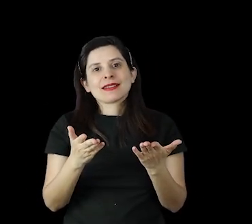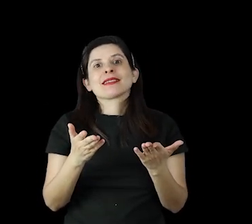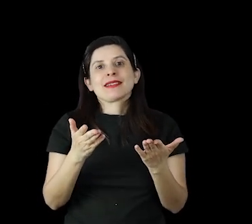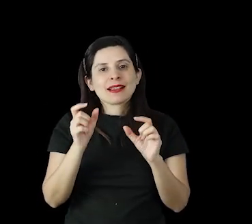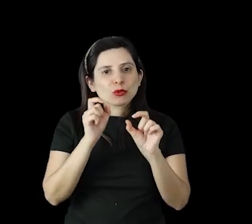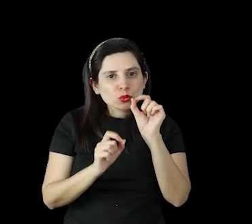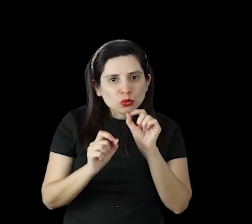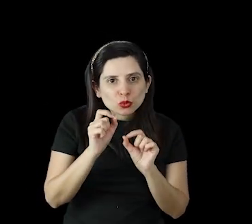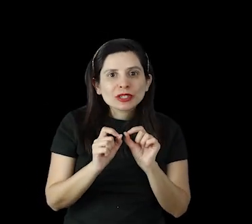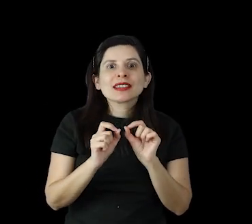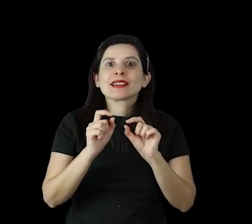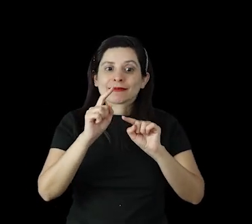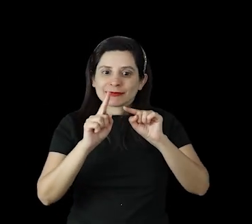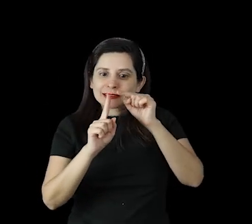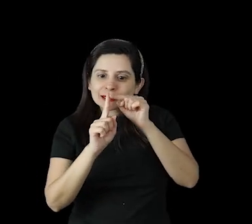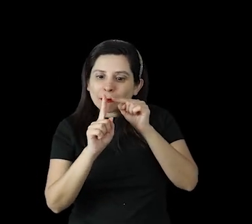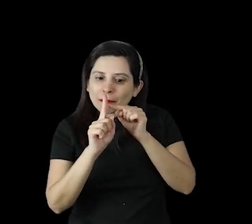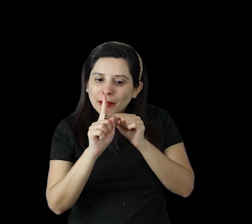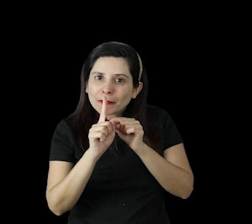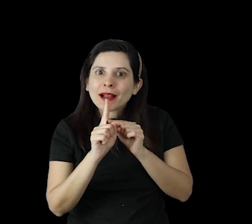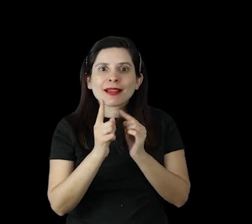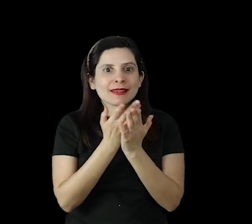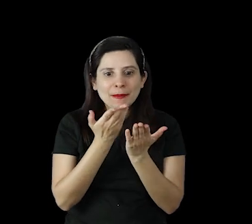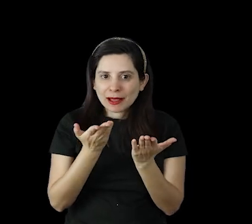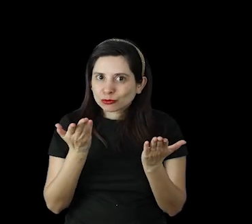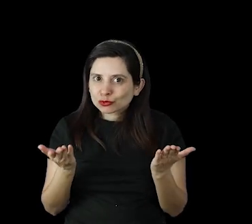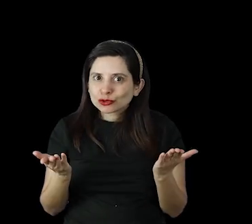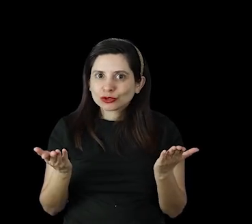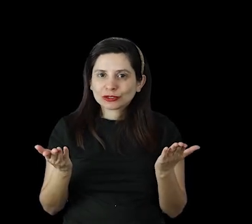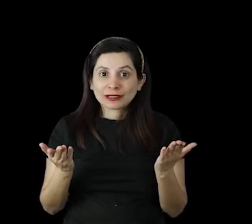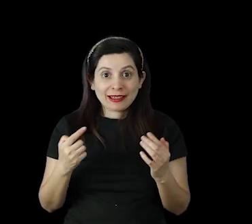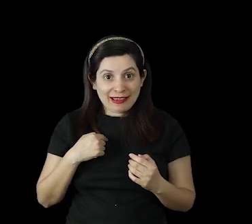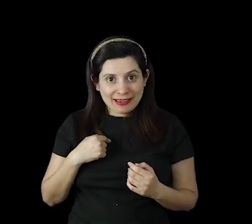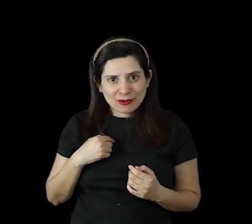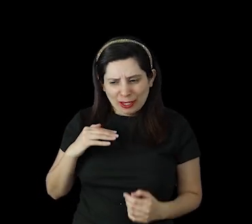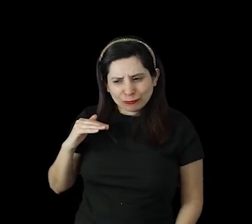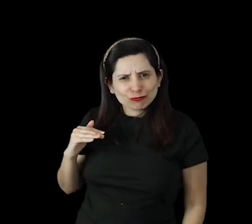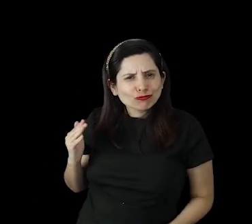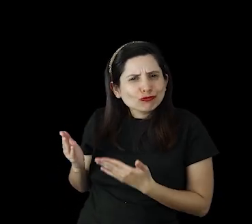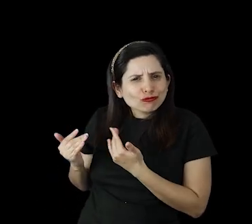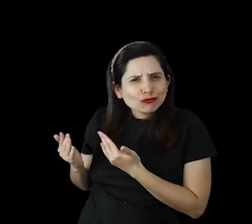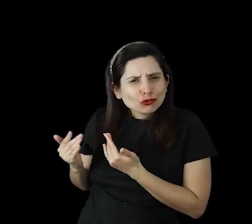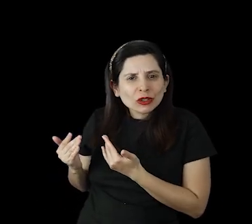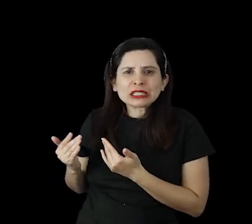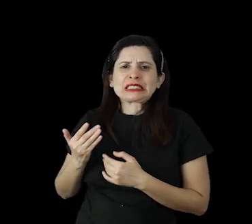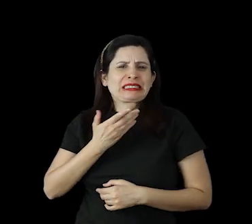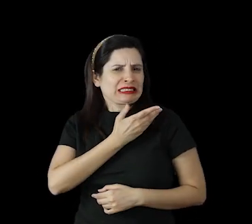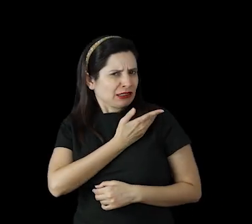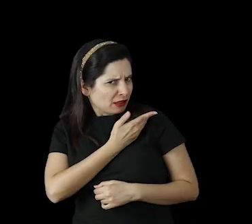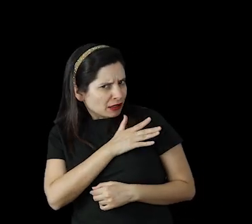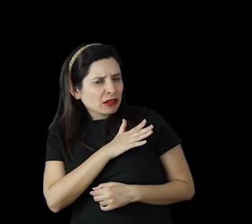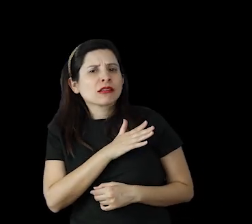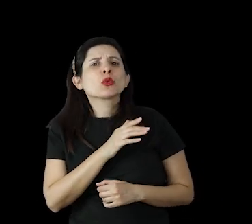essas ferramentas de dramaturgia, que eu também, assim, quando eu era mais novinha, eu tinha muito preconceito pela